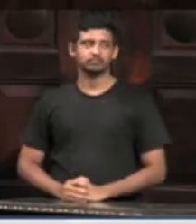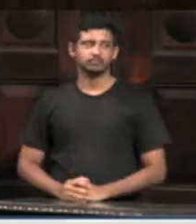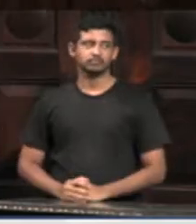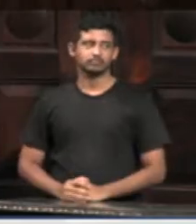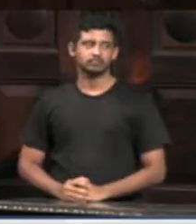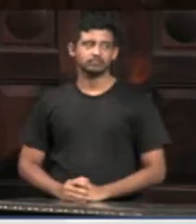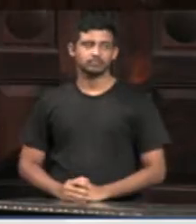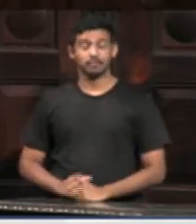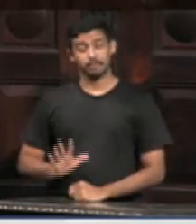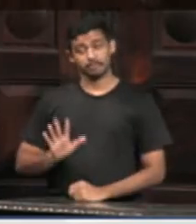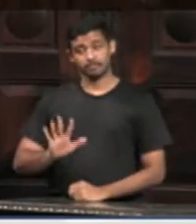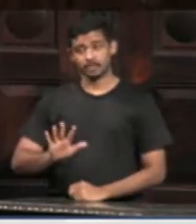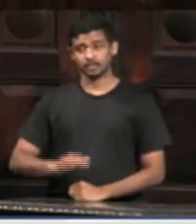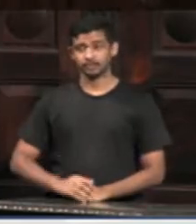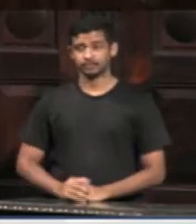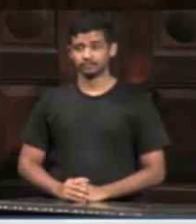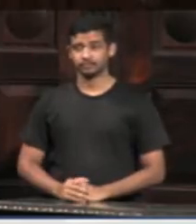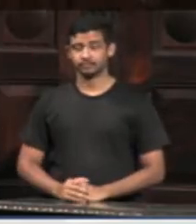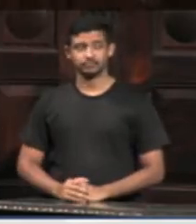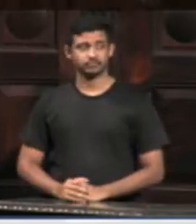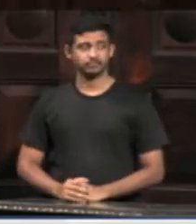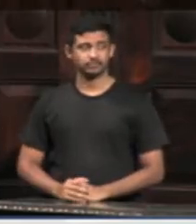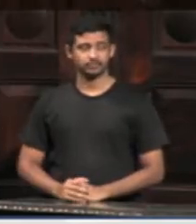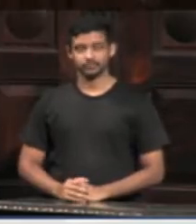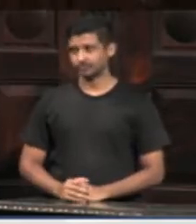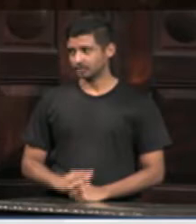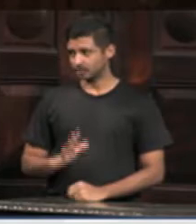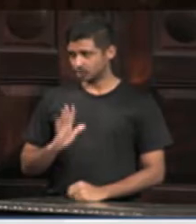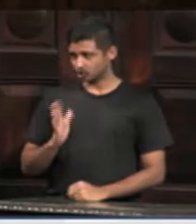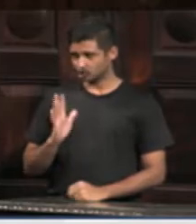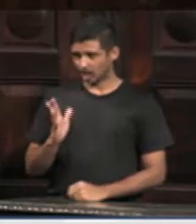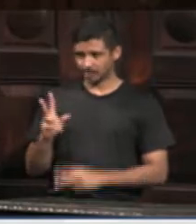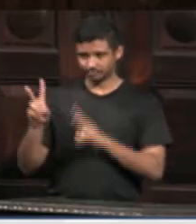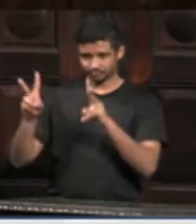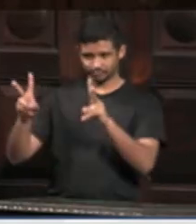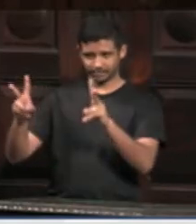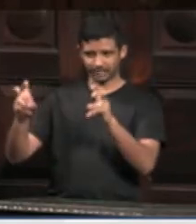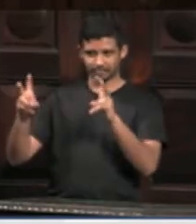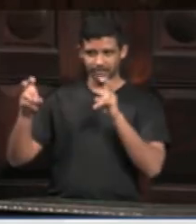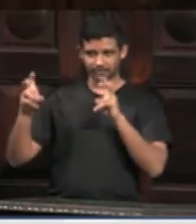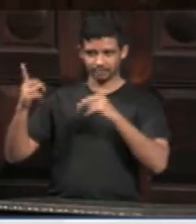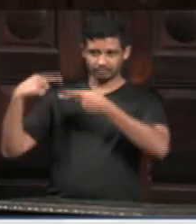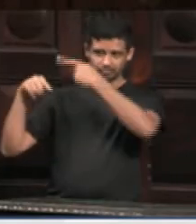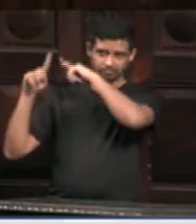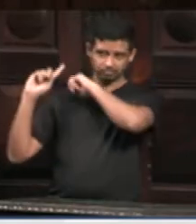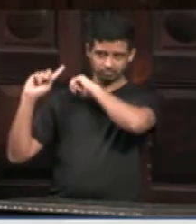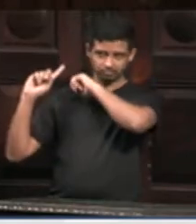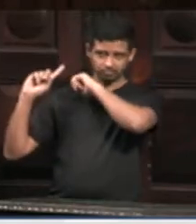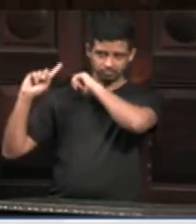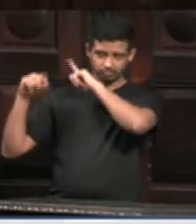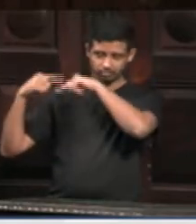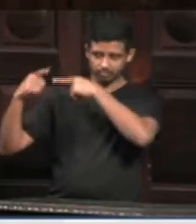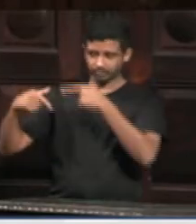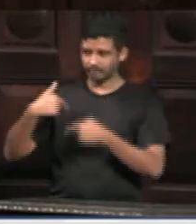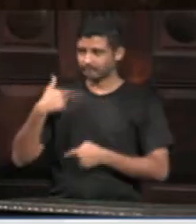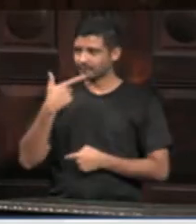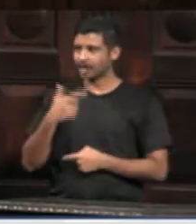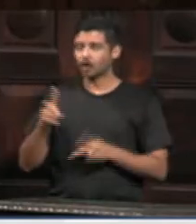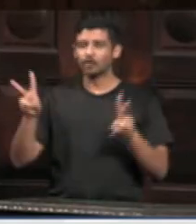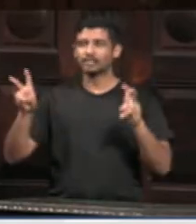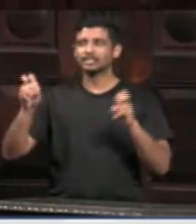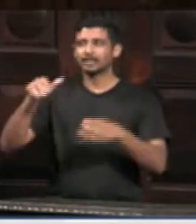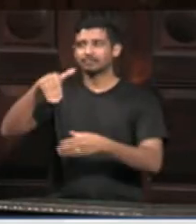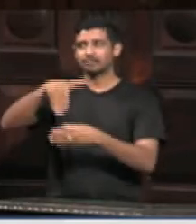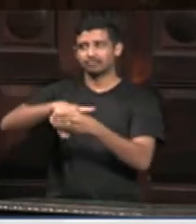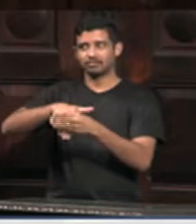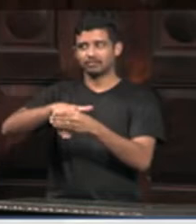mas já que a conversa foi sobre a eleição